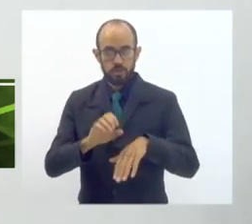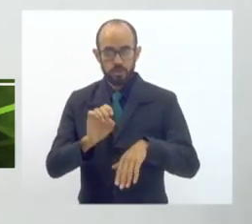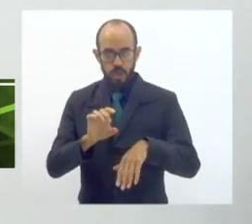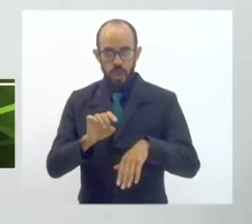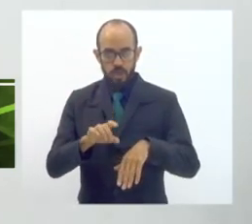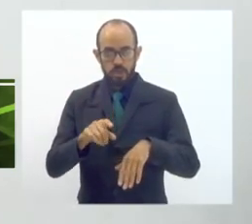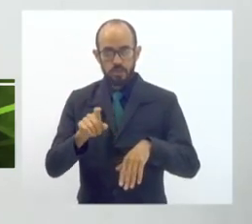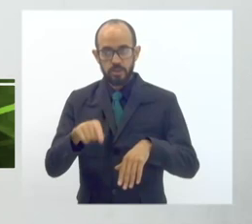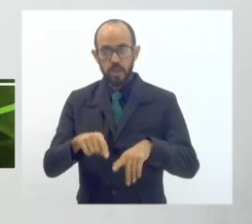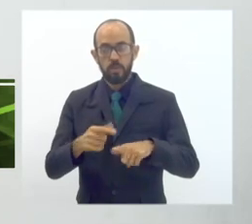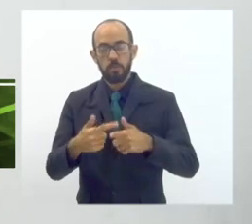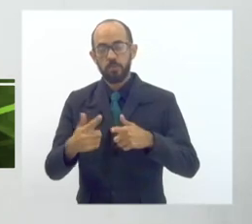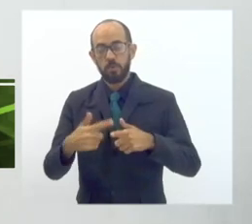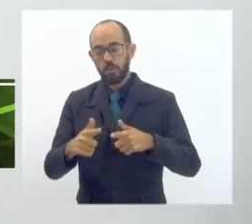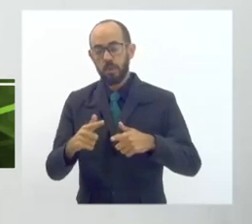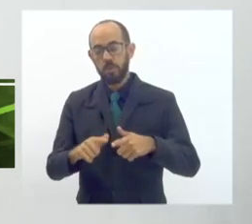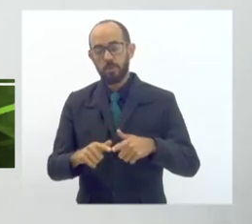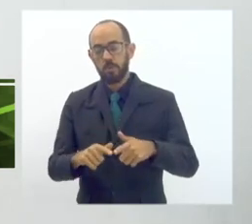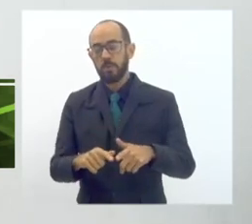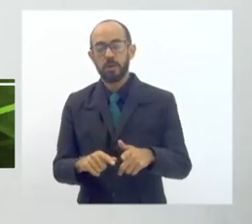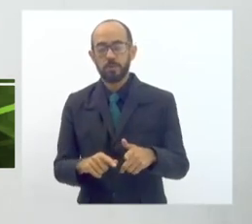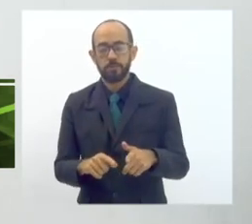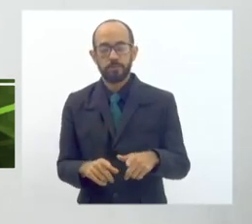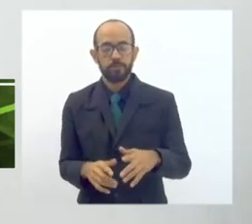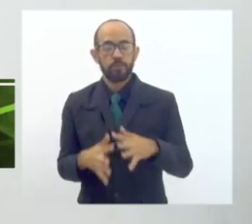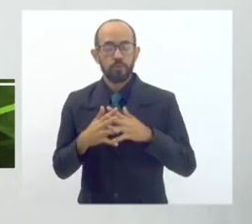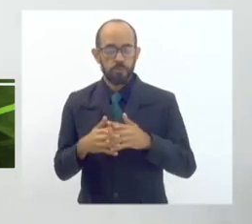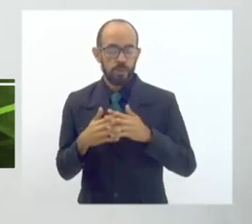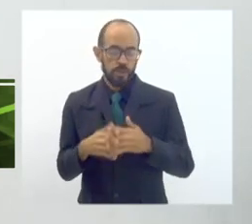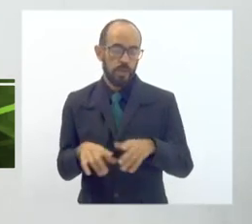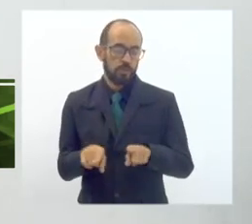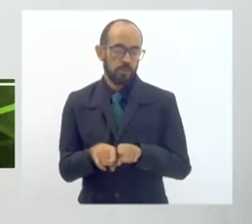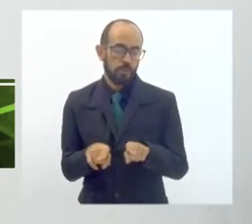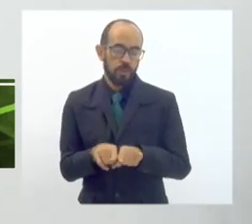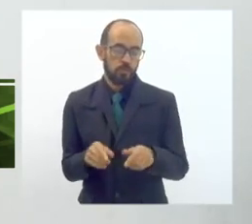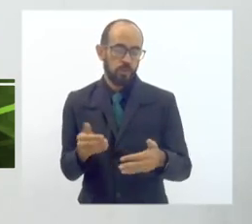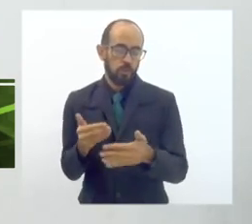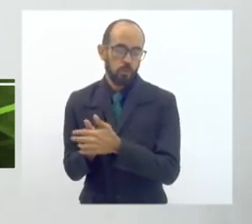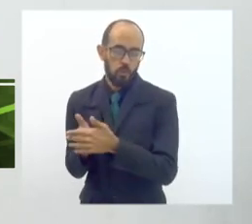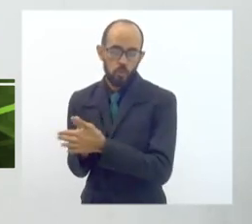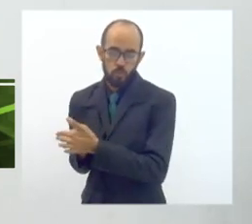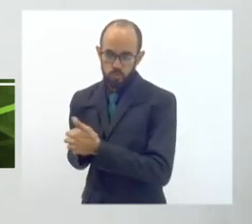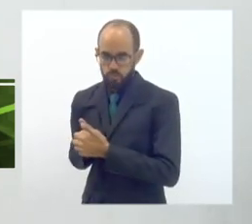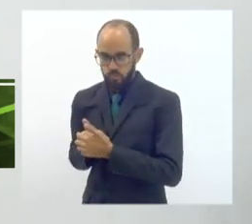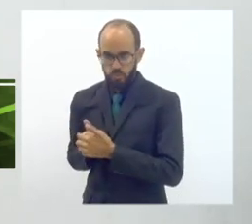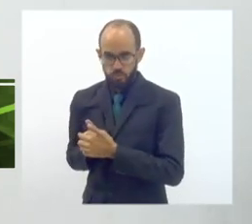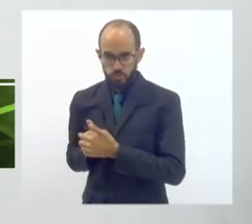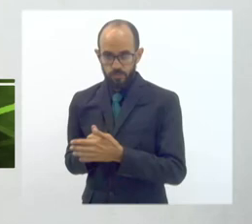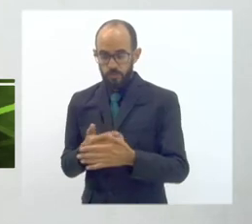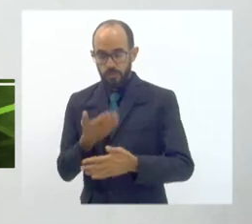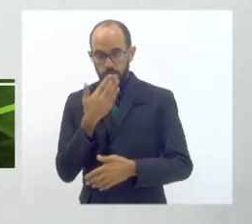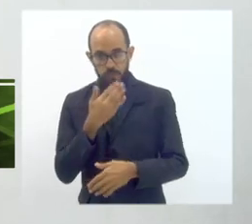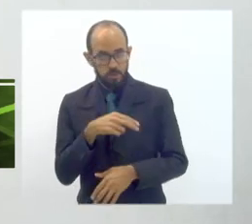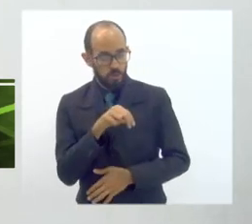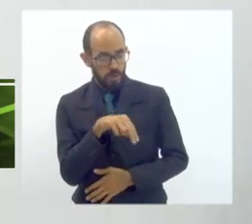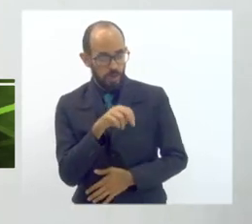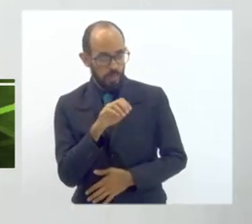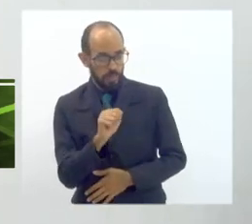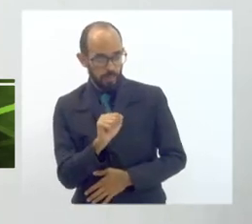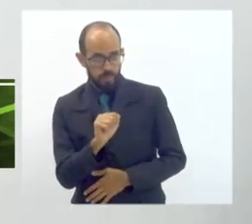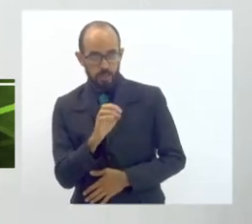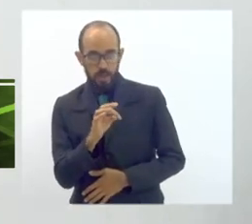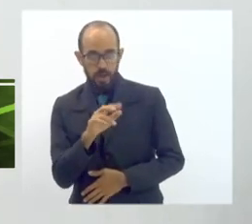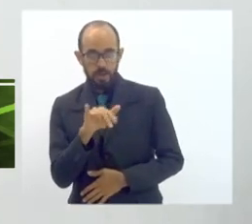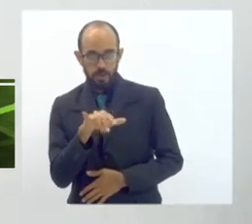problema crônico também, que às vezes fica muito escondido. Enfim, convido agora a Natália para falar rapidamente do SAMU